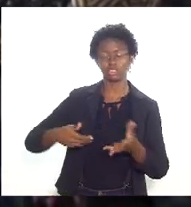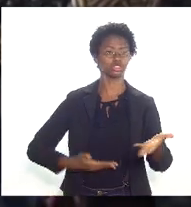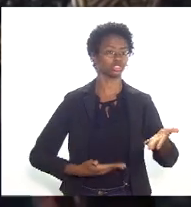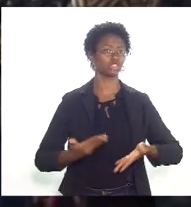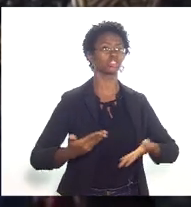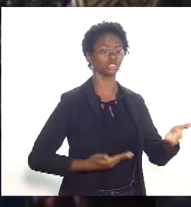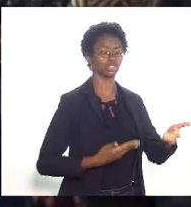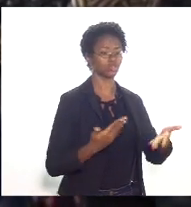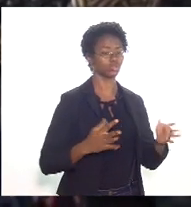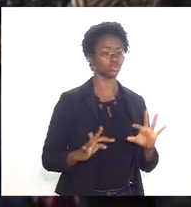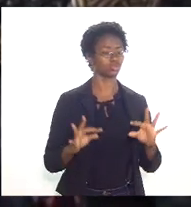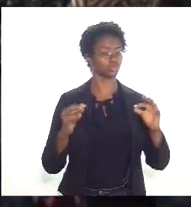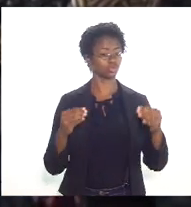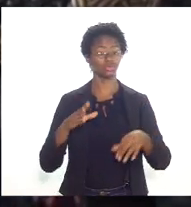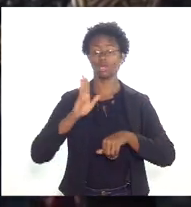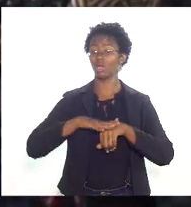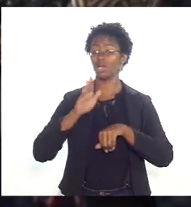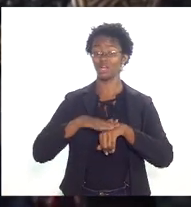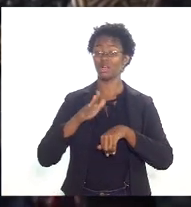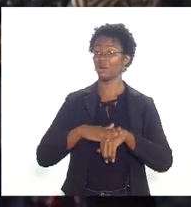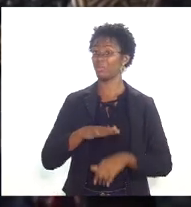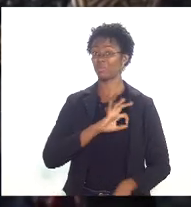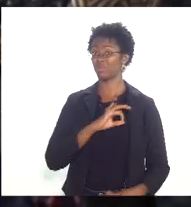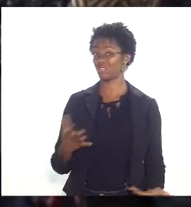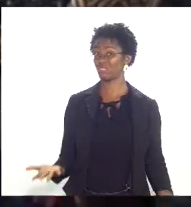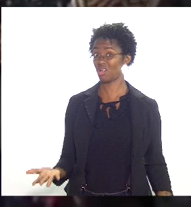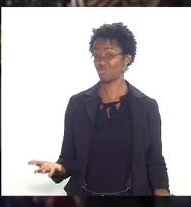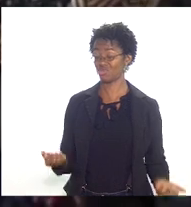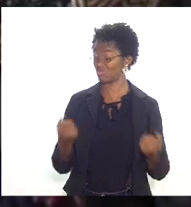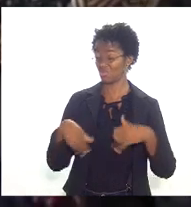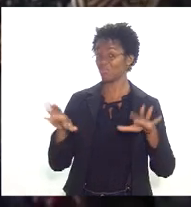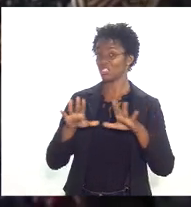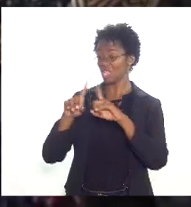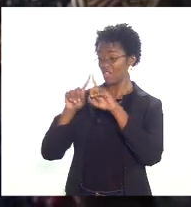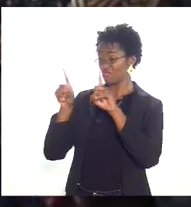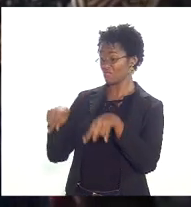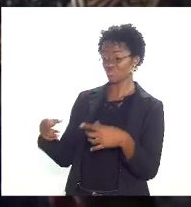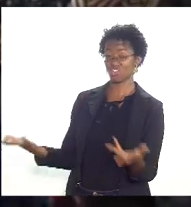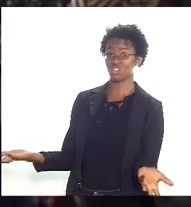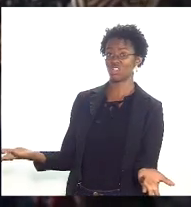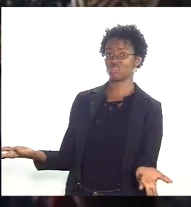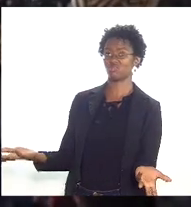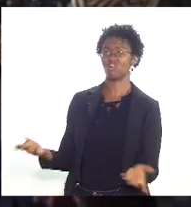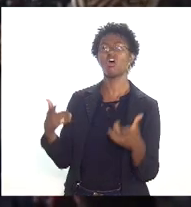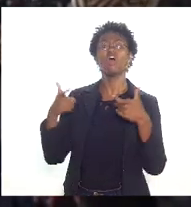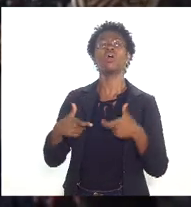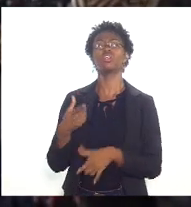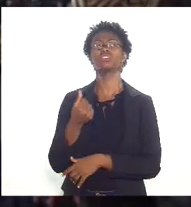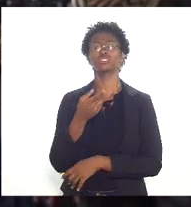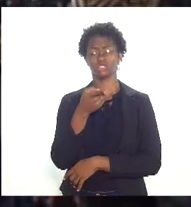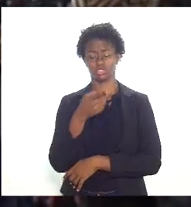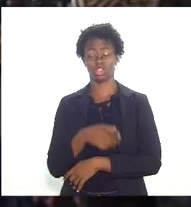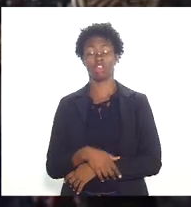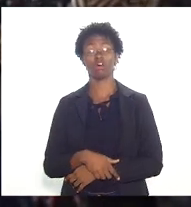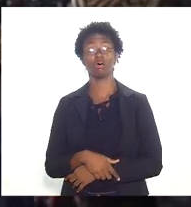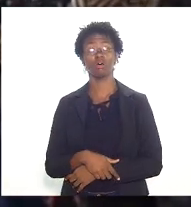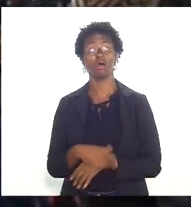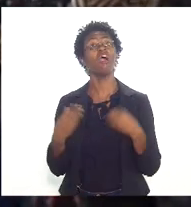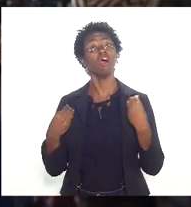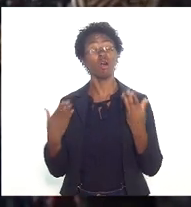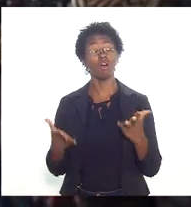servindo e tudo mais só os cobras policiais militares aonde está esse dinheiro bom